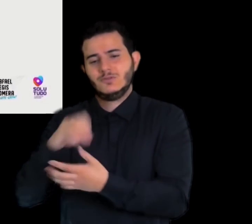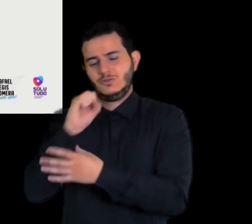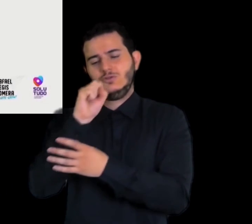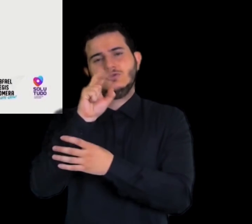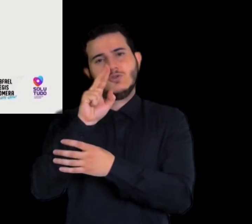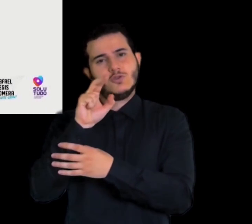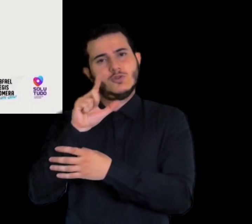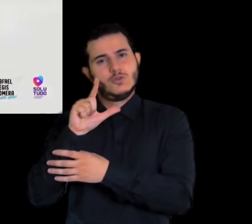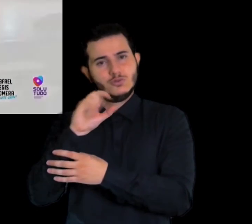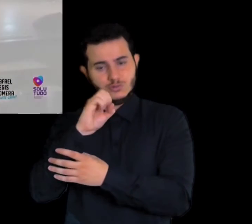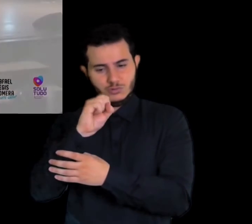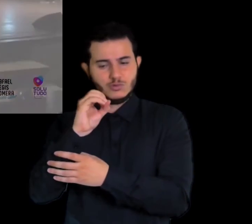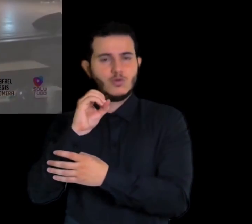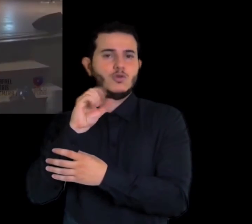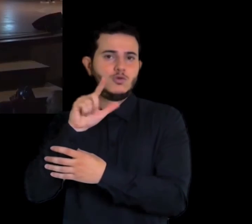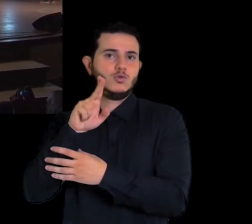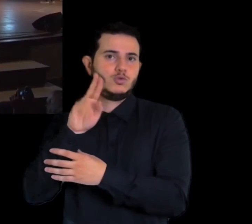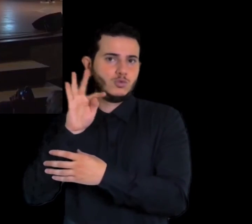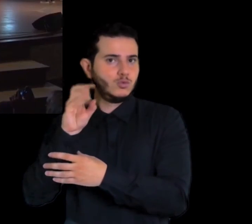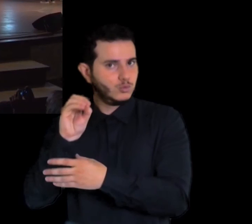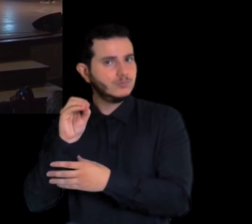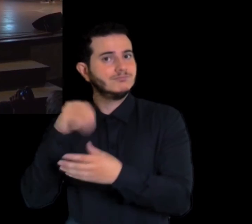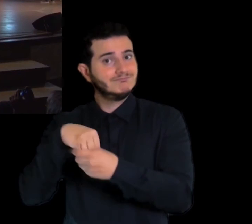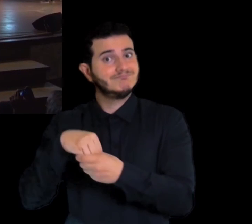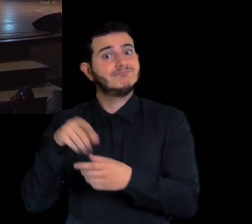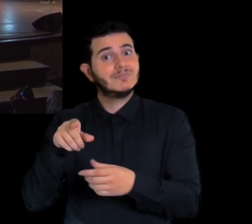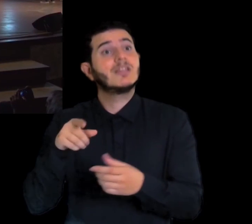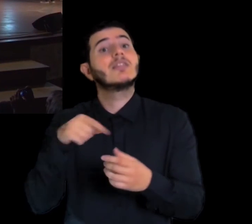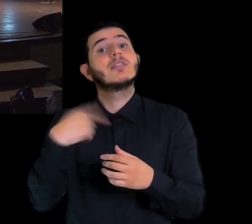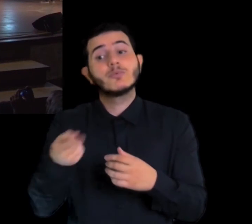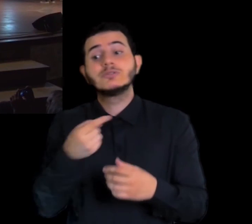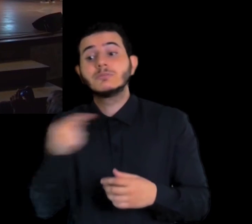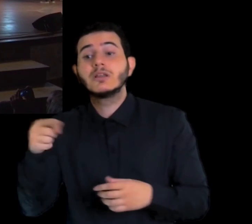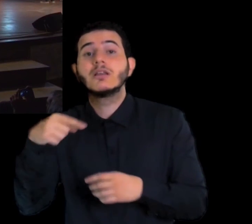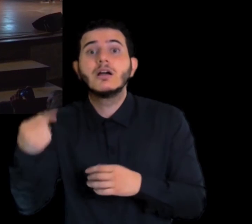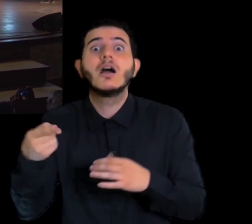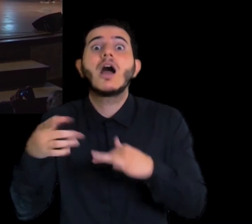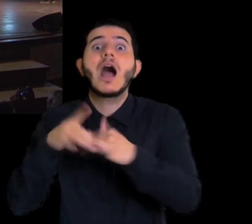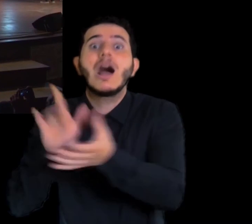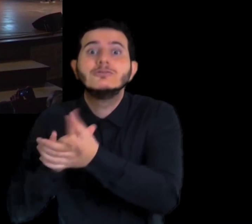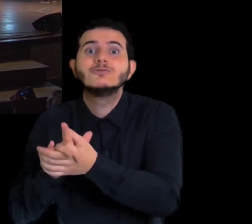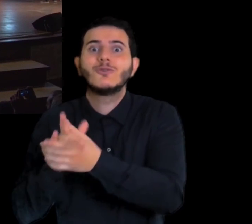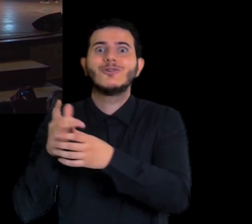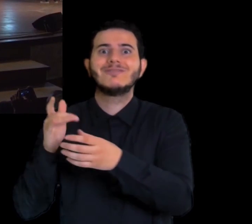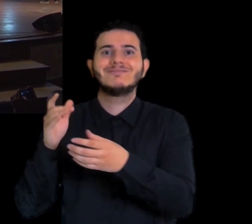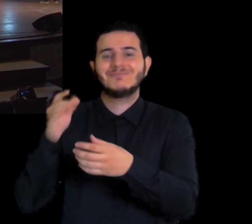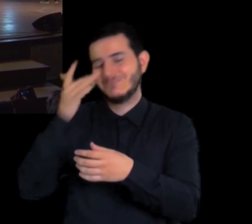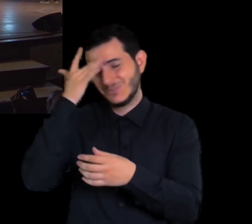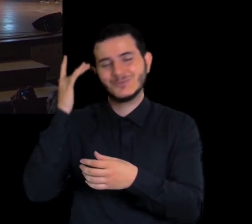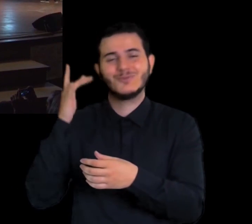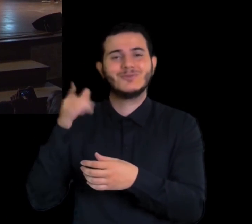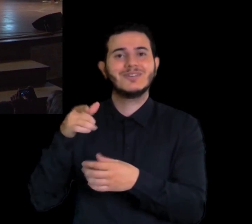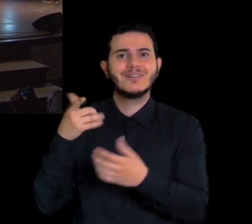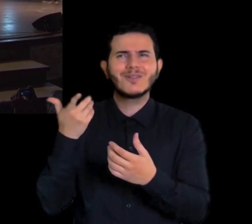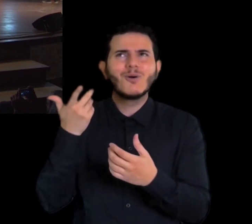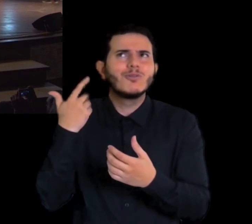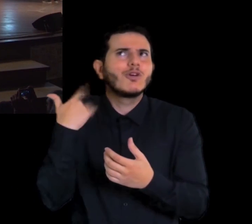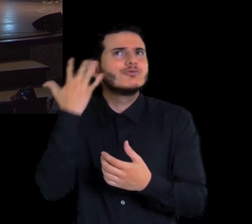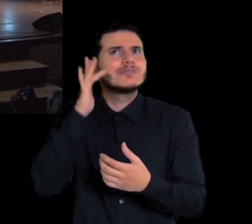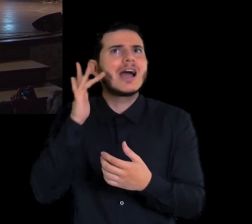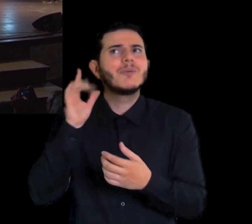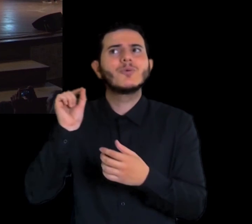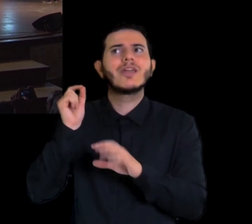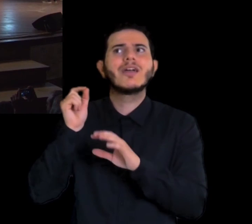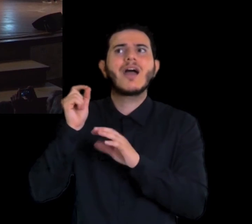franqueado da Solutudo. E semana passada ele casou com uma pessoa que ele conheceu na Solutudo. Quer dizer, a gente não tem ideia do tamanho do agora